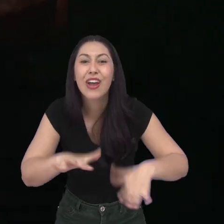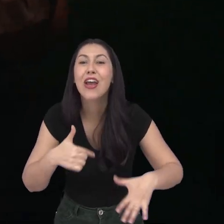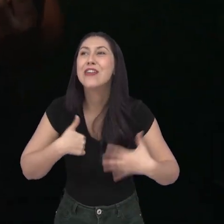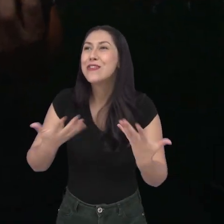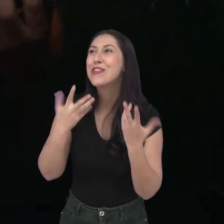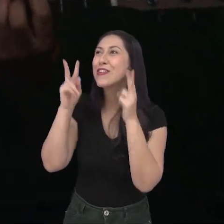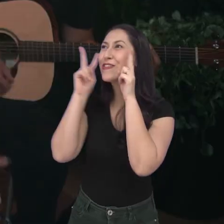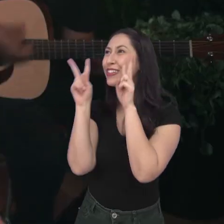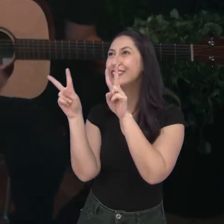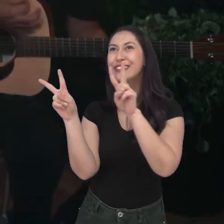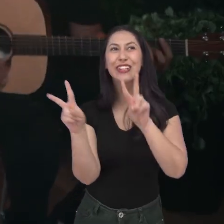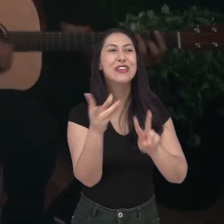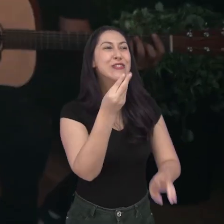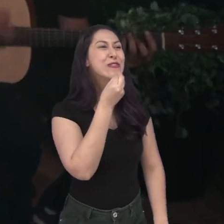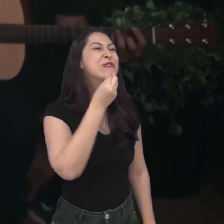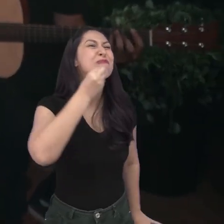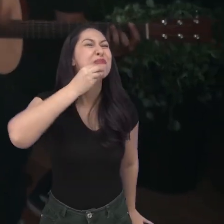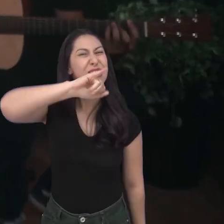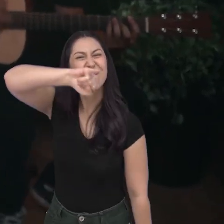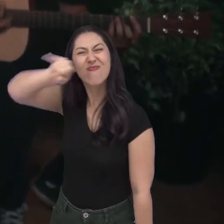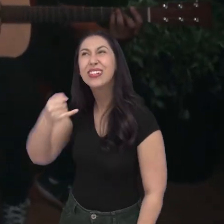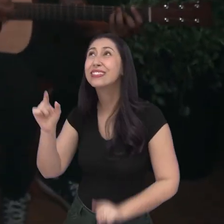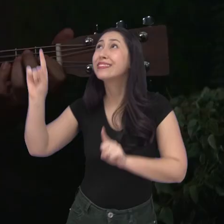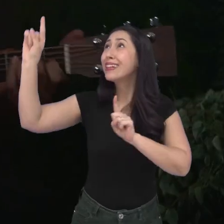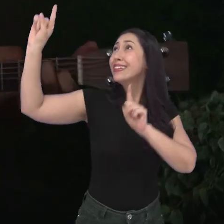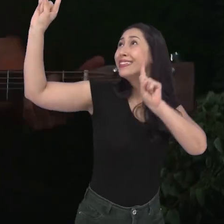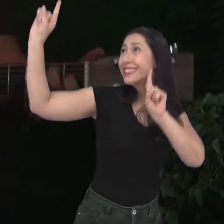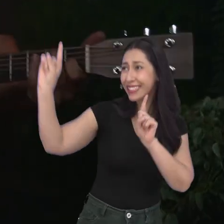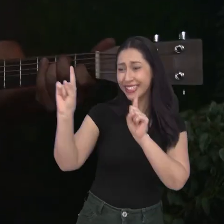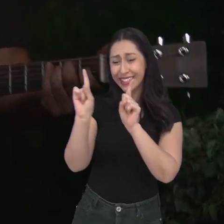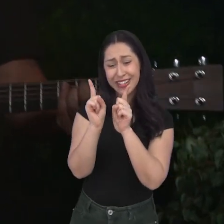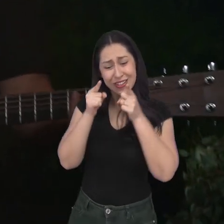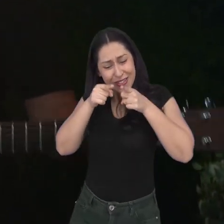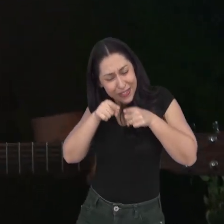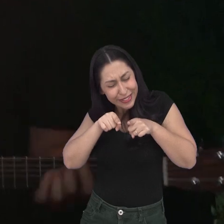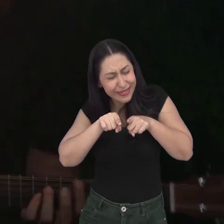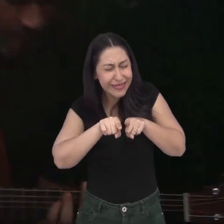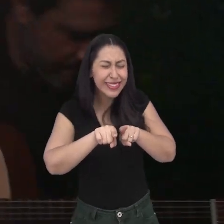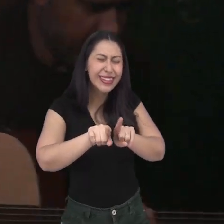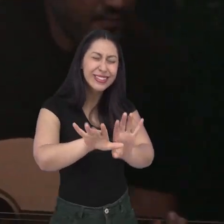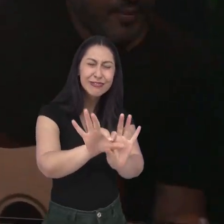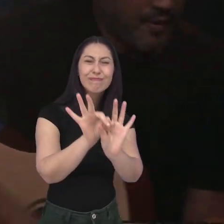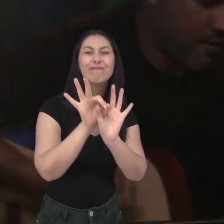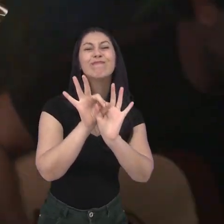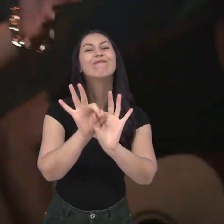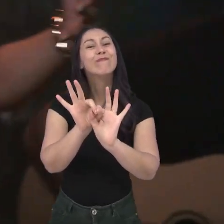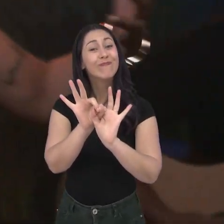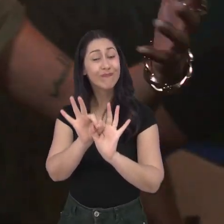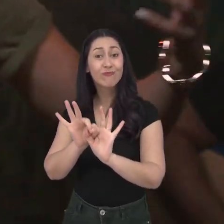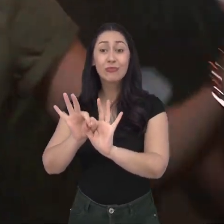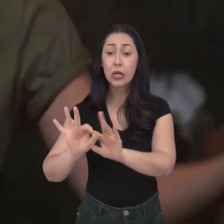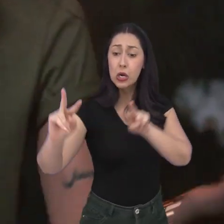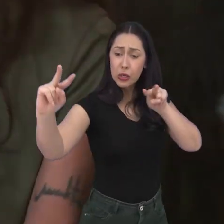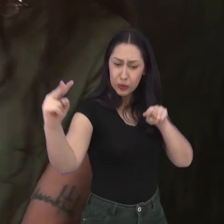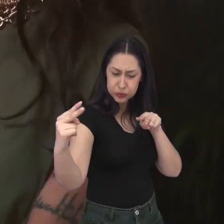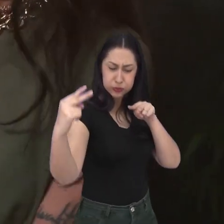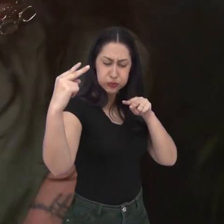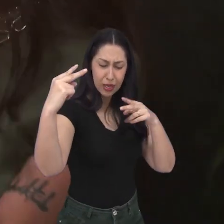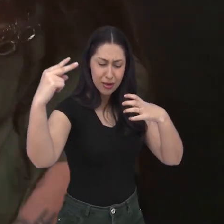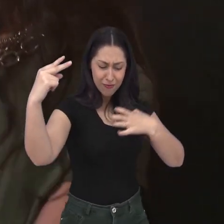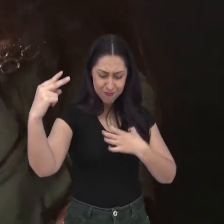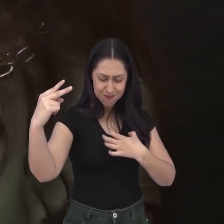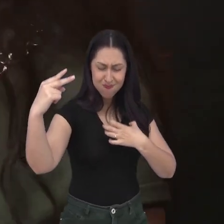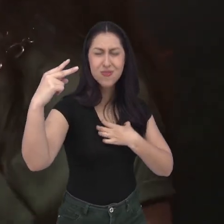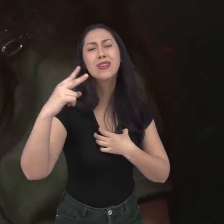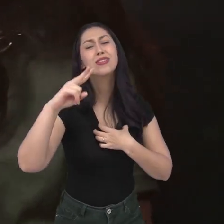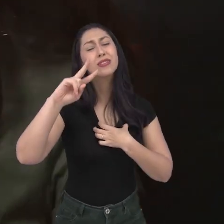acordar e olhar para o dia como uma nova chance de encontrar a sintonia com Deus. Meus olhos dizem mais do que eu